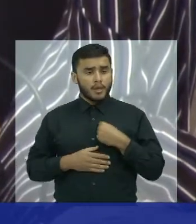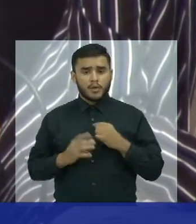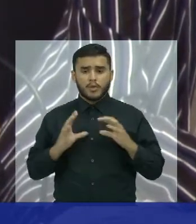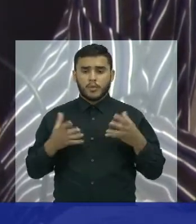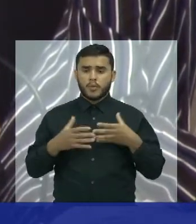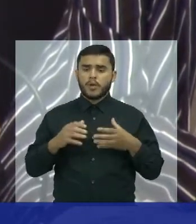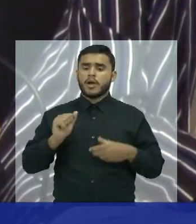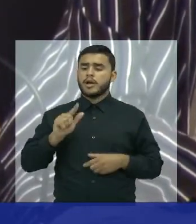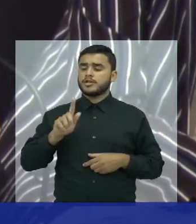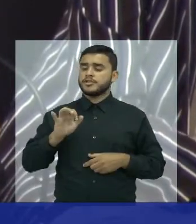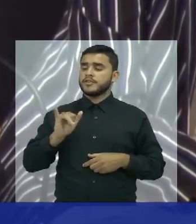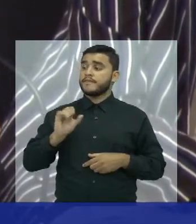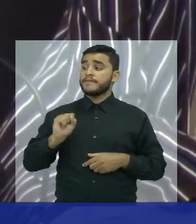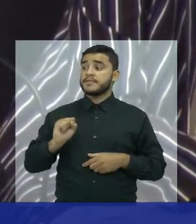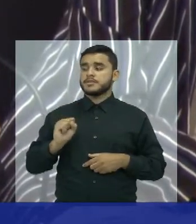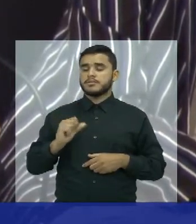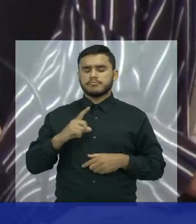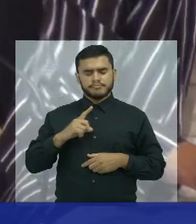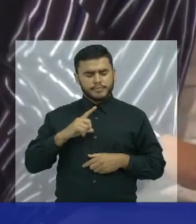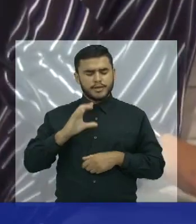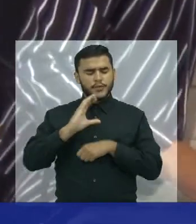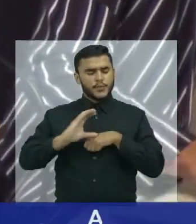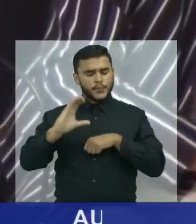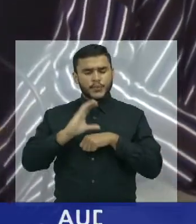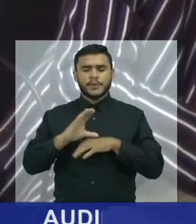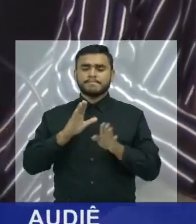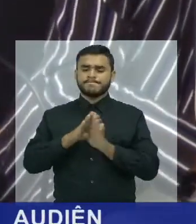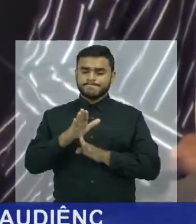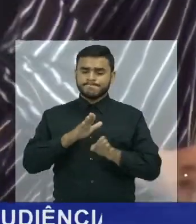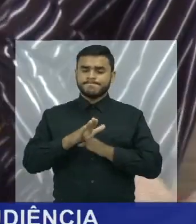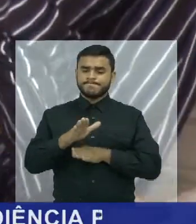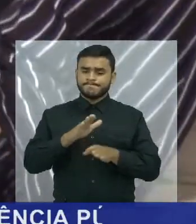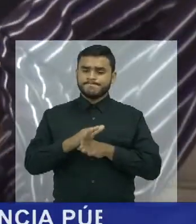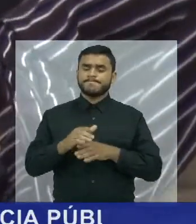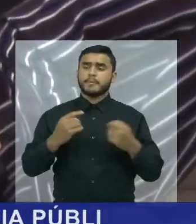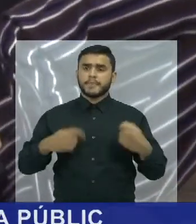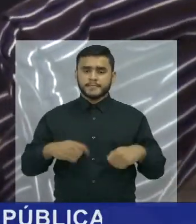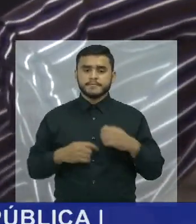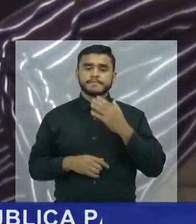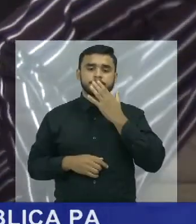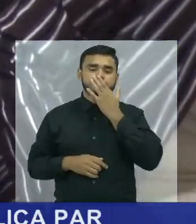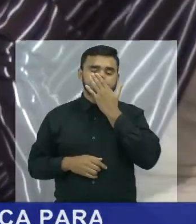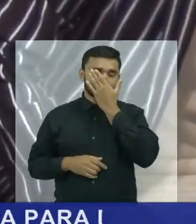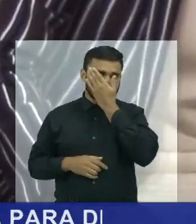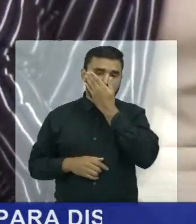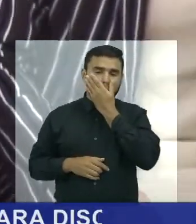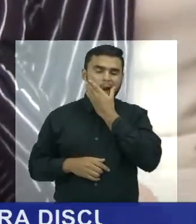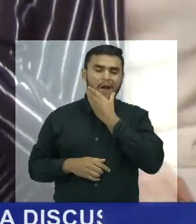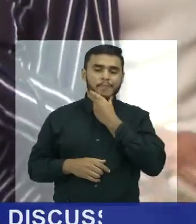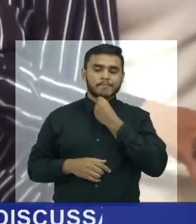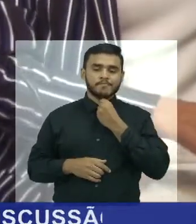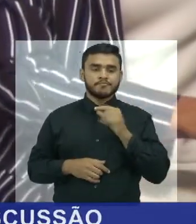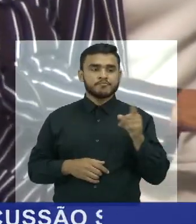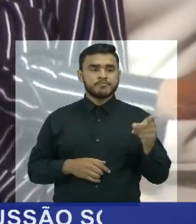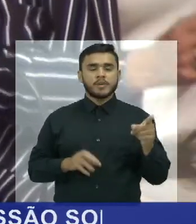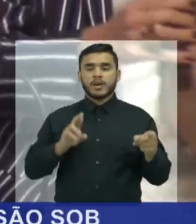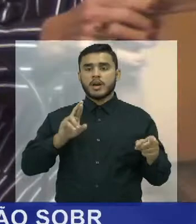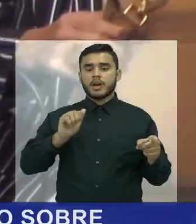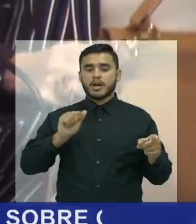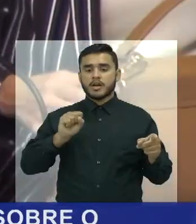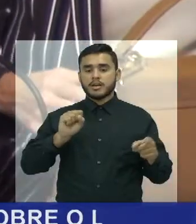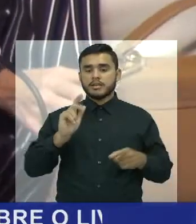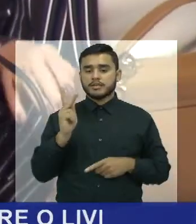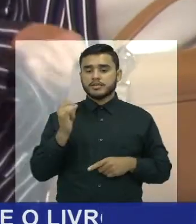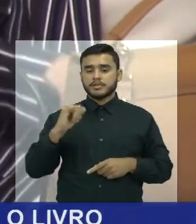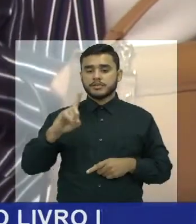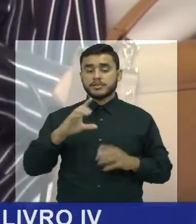capacitando o fiscal. O fiscal, vou até tomar aqui, emprestada a fala do Rachid Alencar, que é